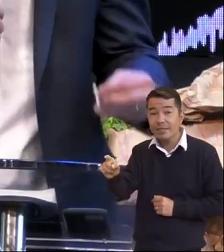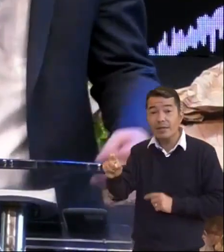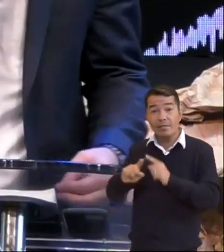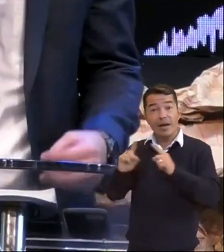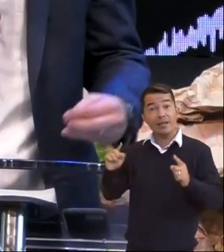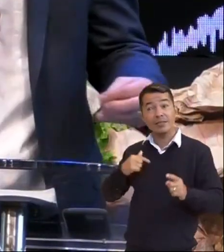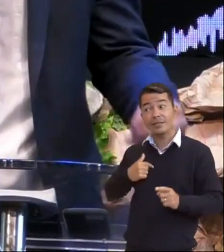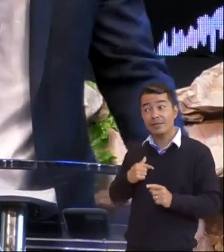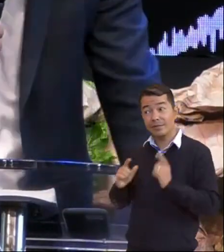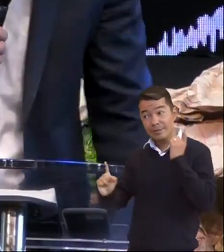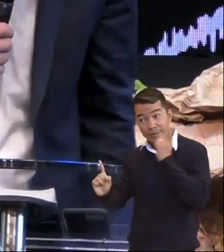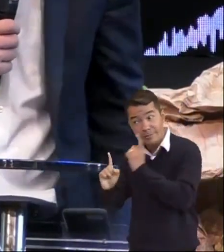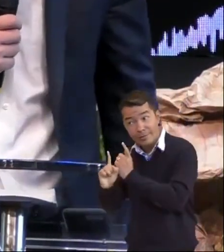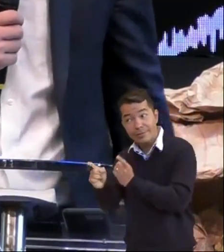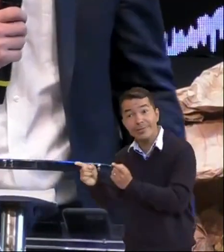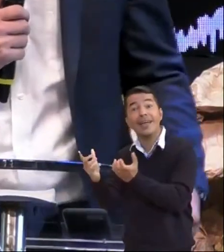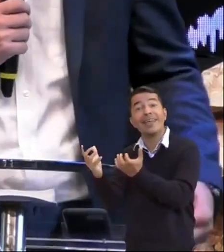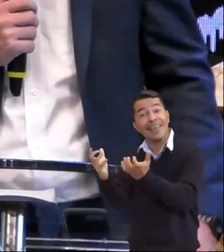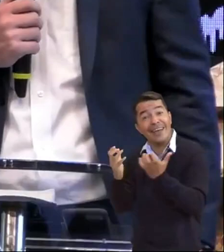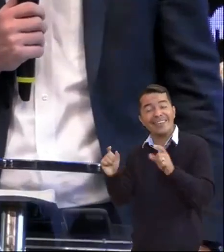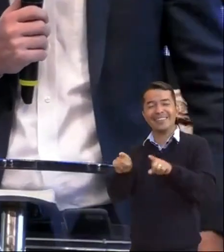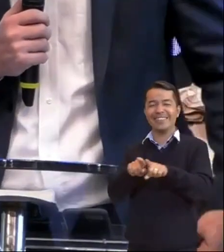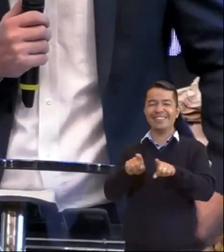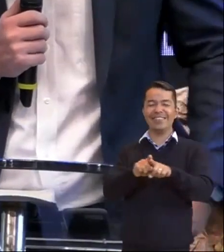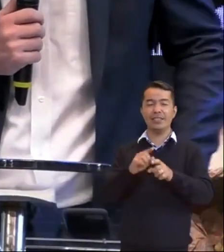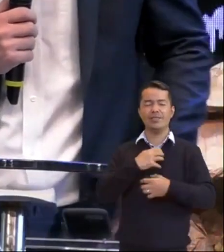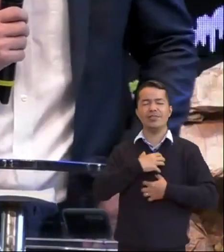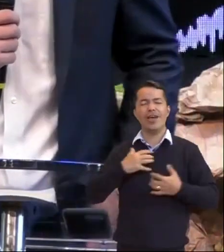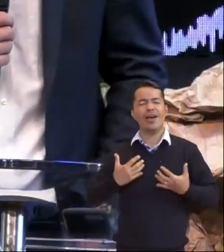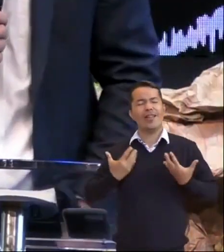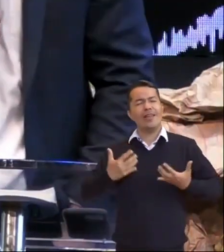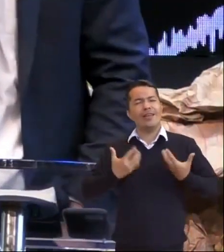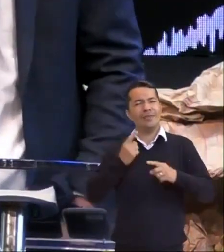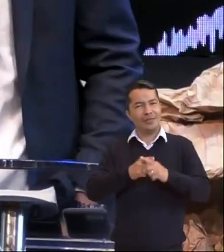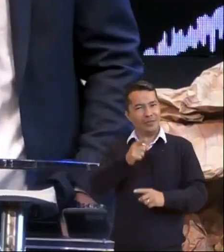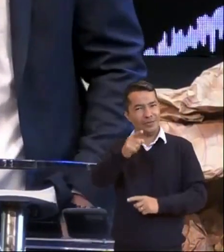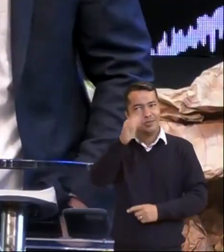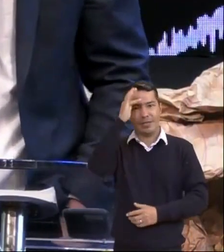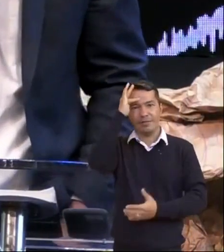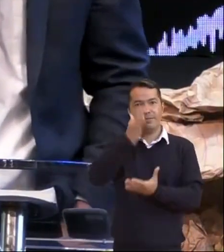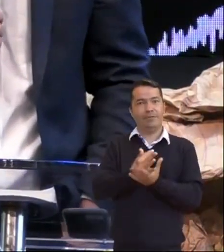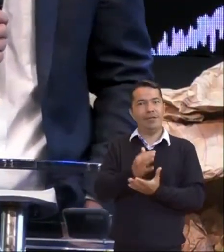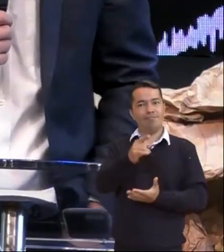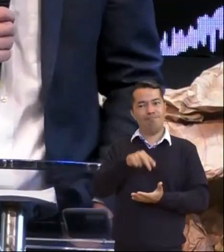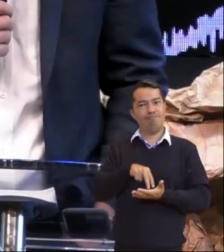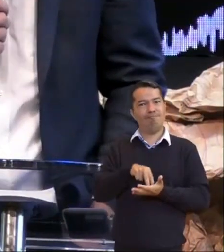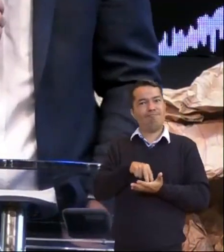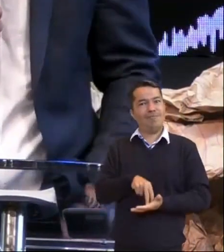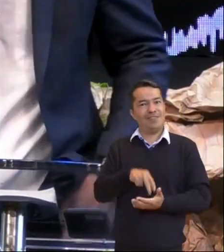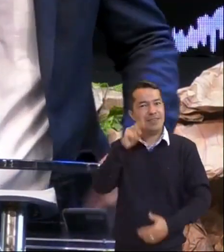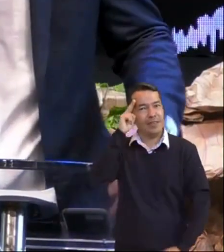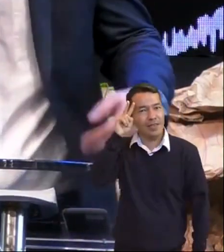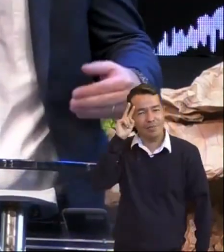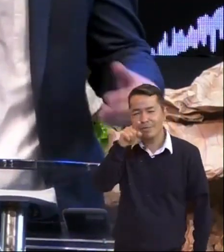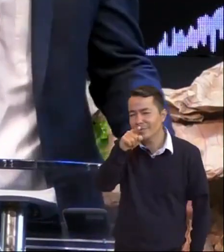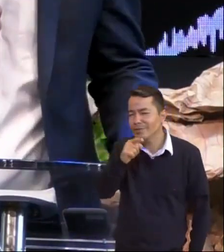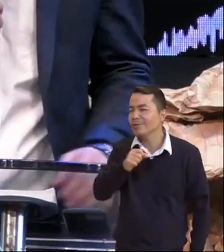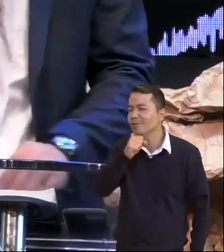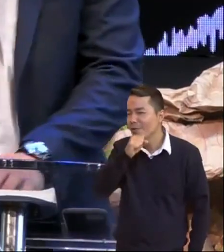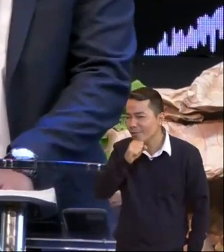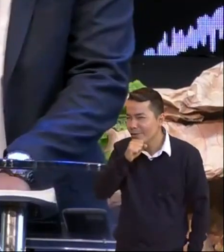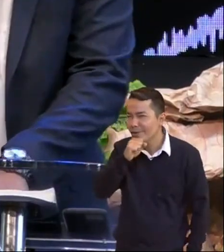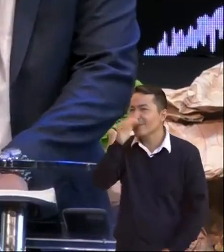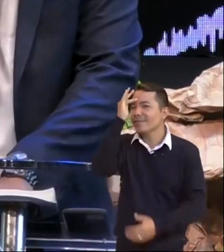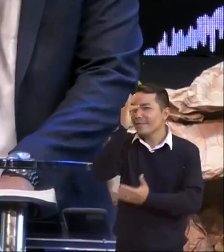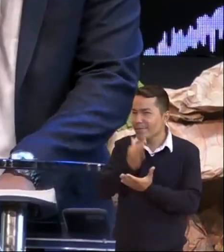alegria seja completa. Recordo-me de sua fé não fingida, que primeiro habitou em sua avó Loide e em sua mãe